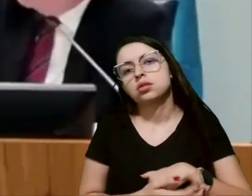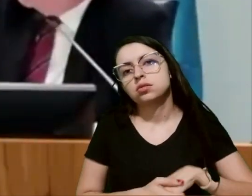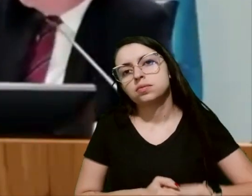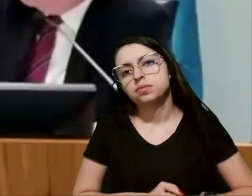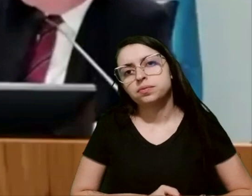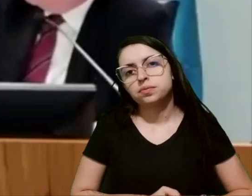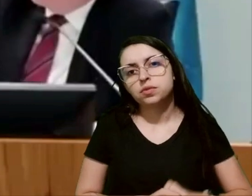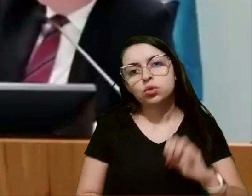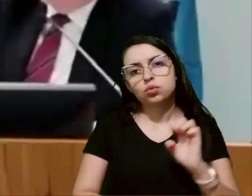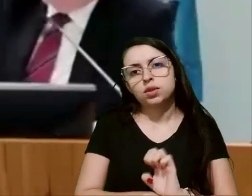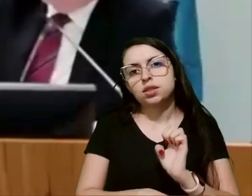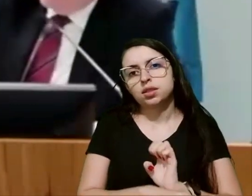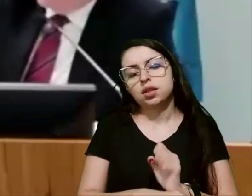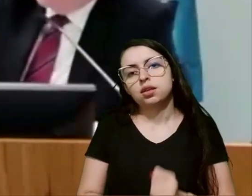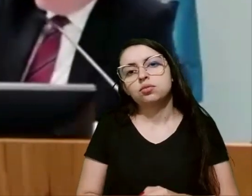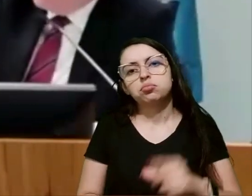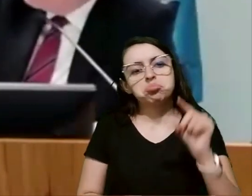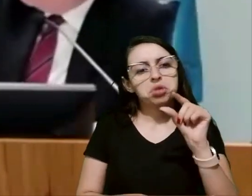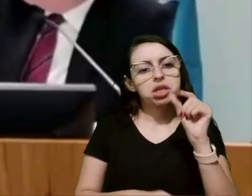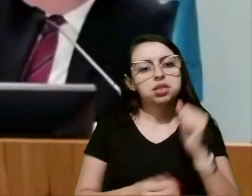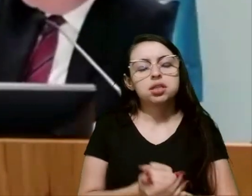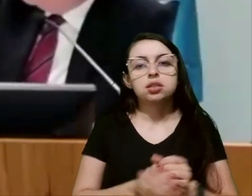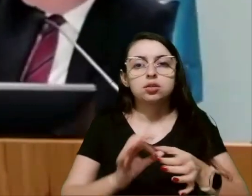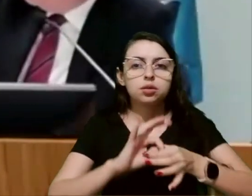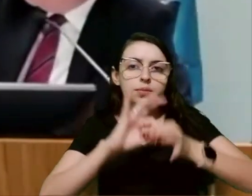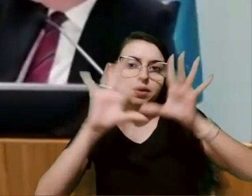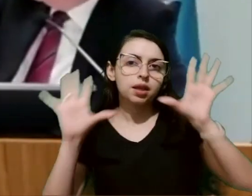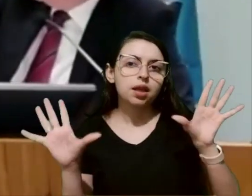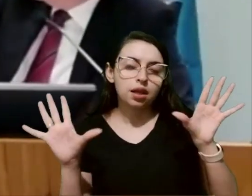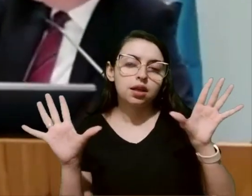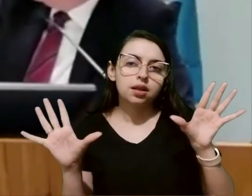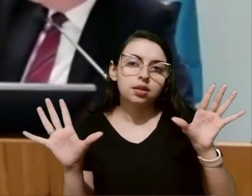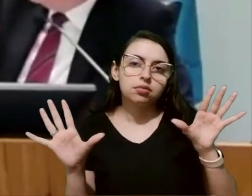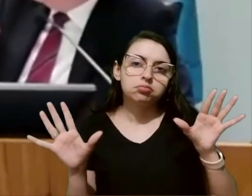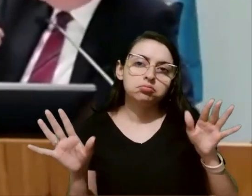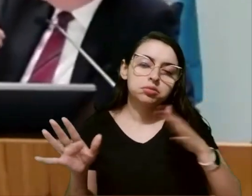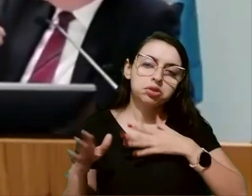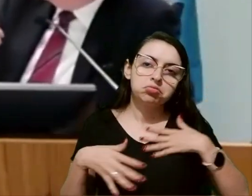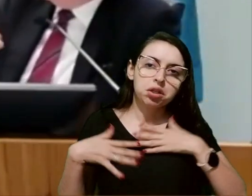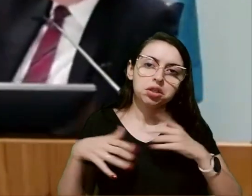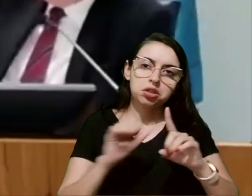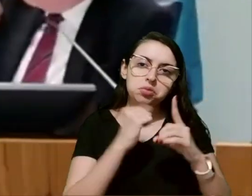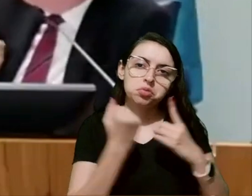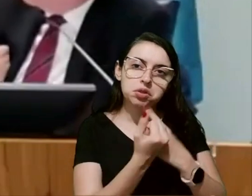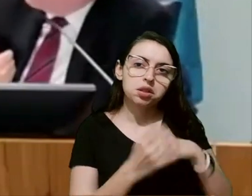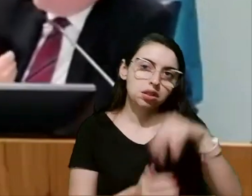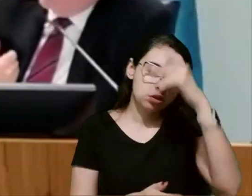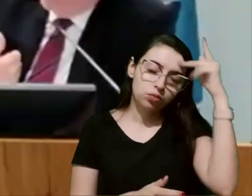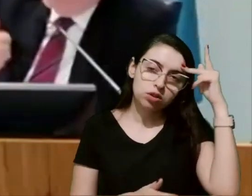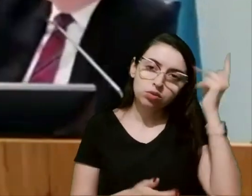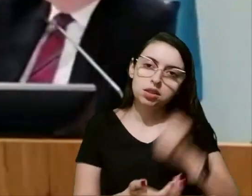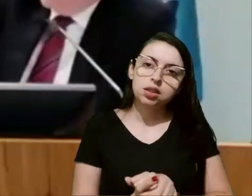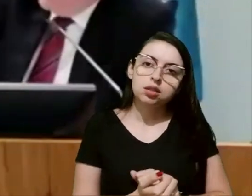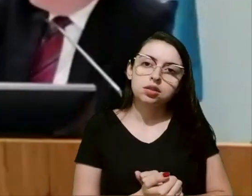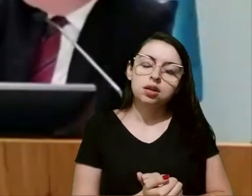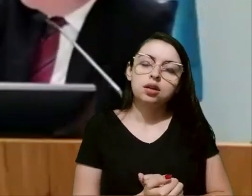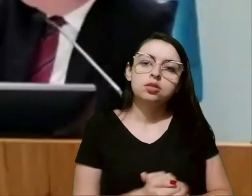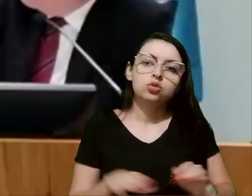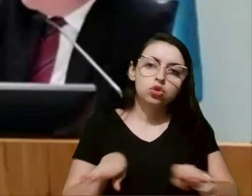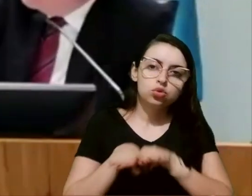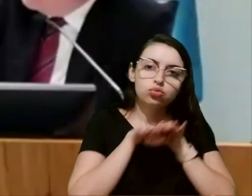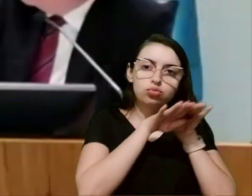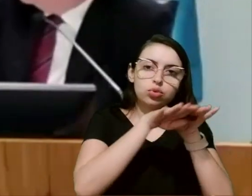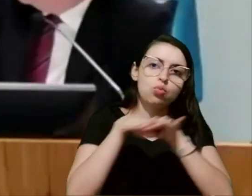jurisdição. Então, eu abdiquei de uma parcela da minha liberdade natural de ser humano para